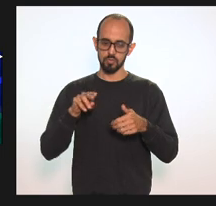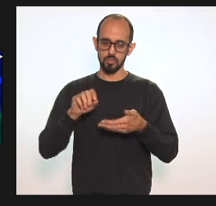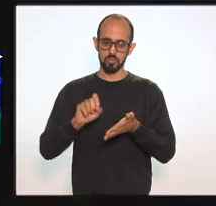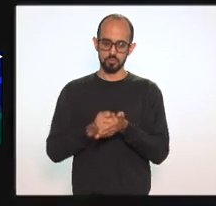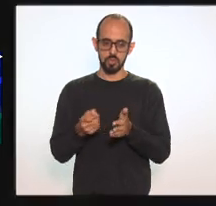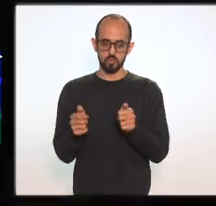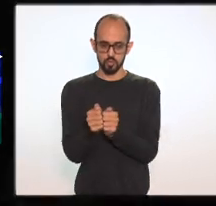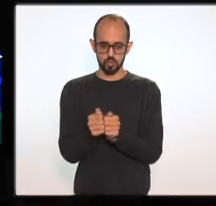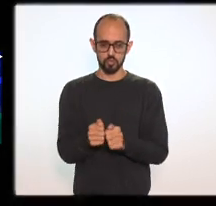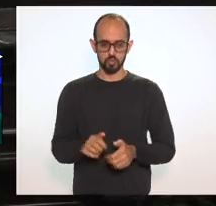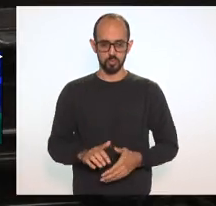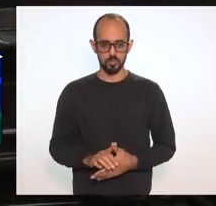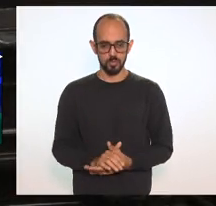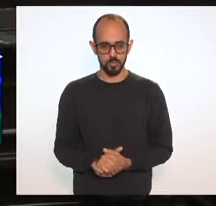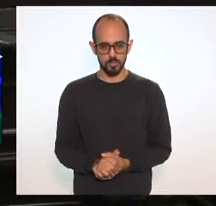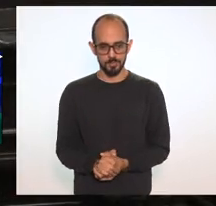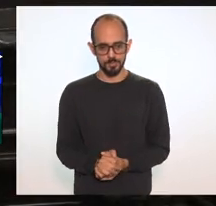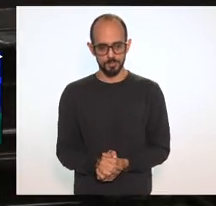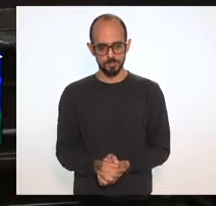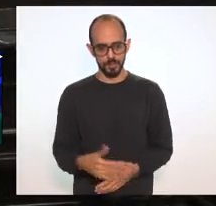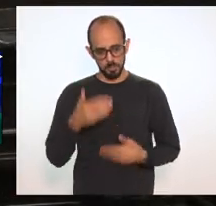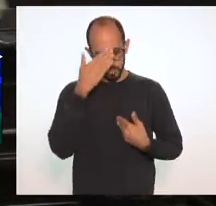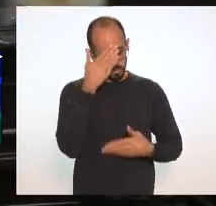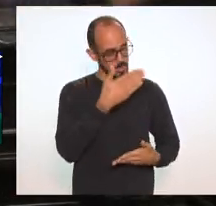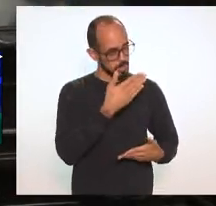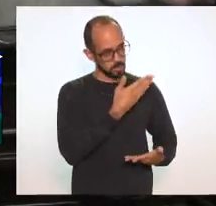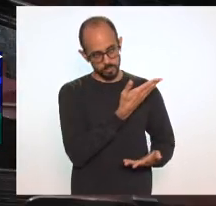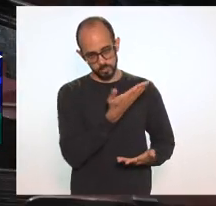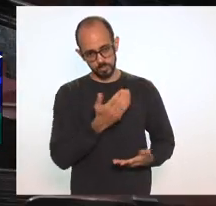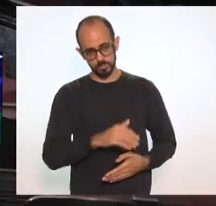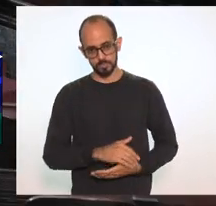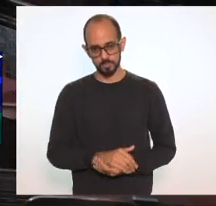obrigado obrigado obrigado presidente